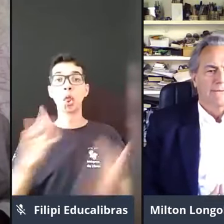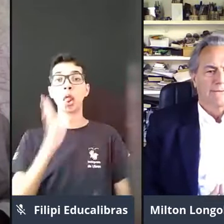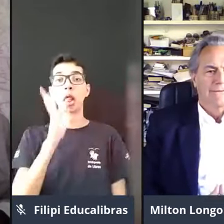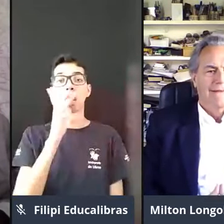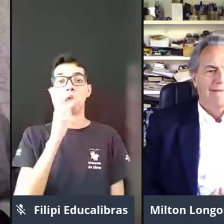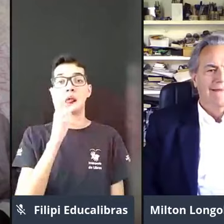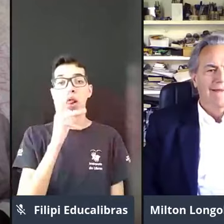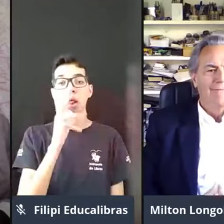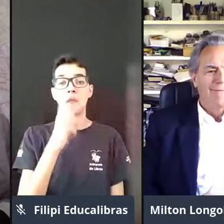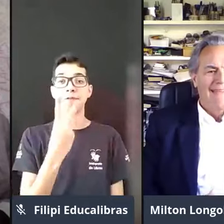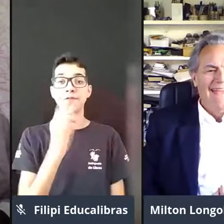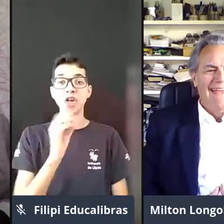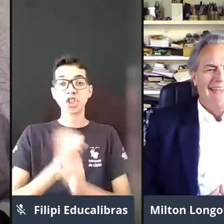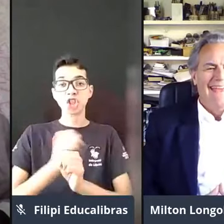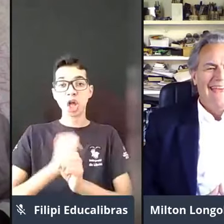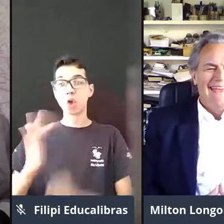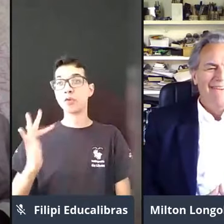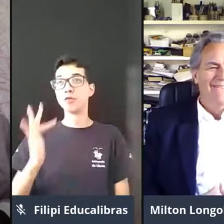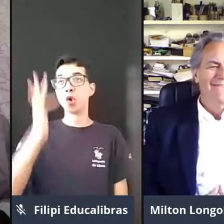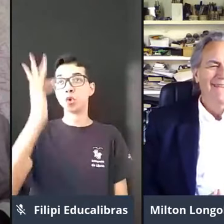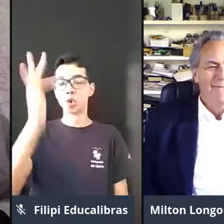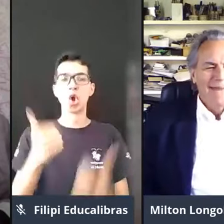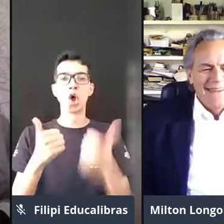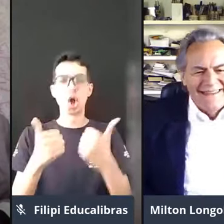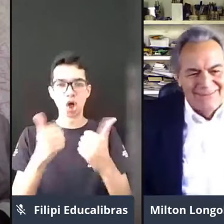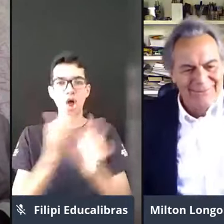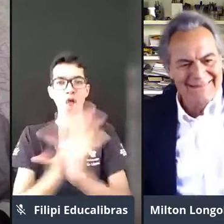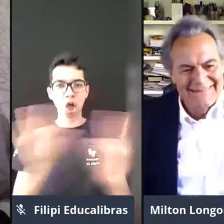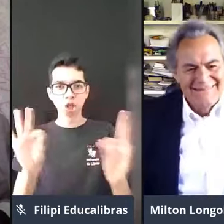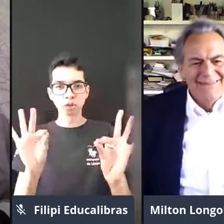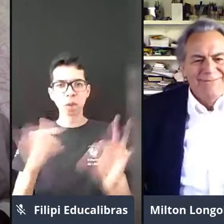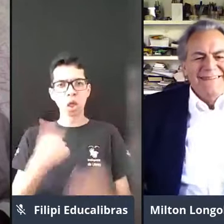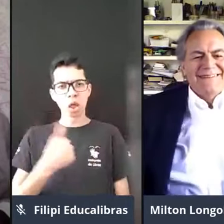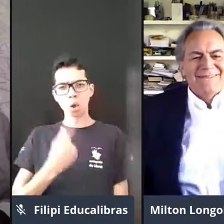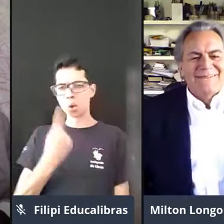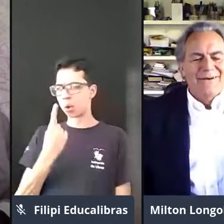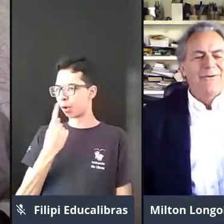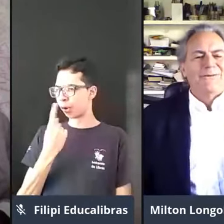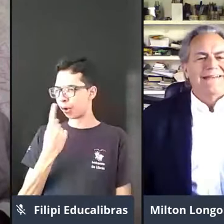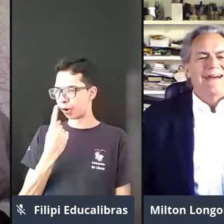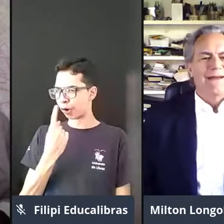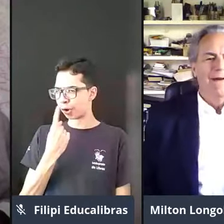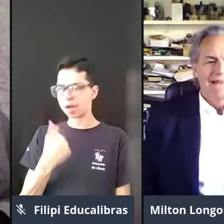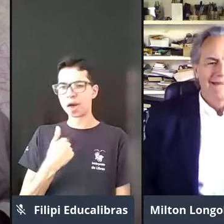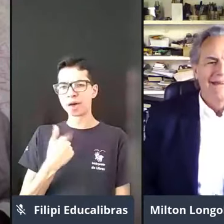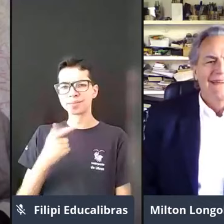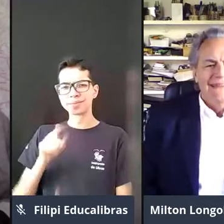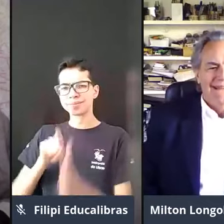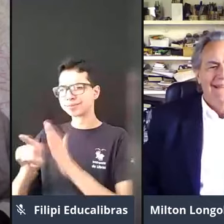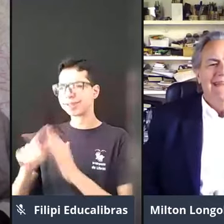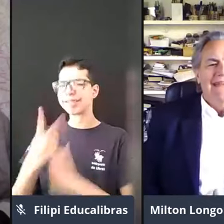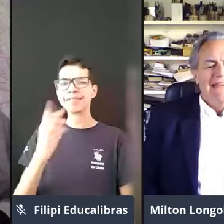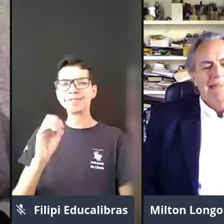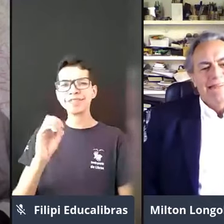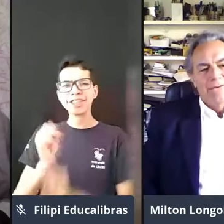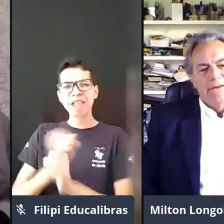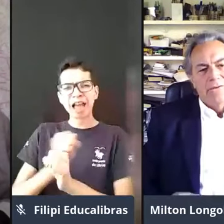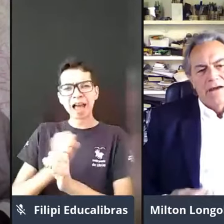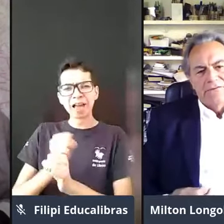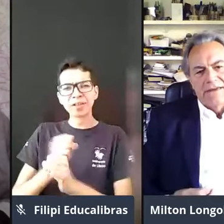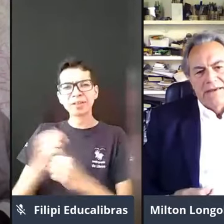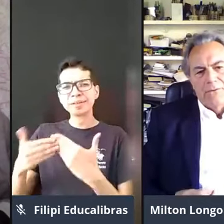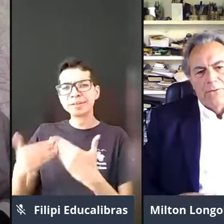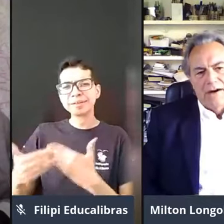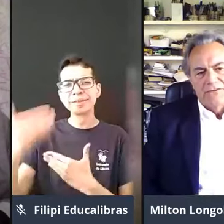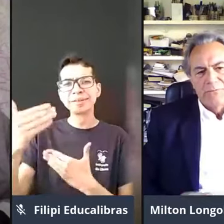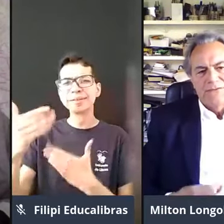20 anos. Né? Eu viro para ele e falo assim, 20 anos aonde, cara pálida? Né? Então, eu